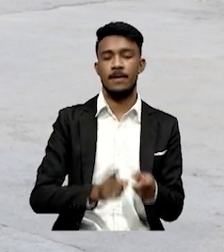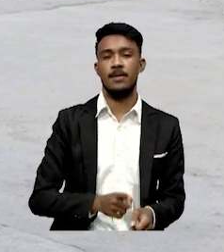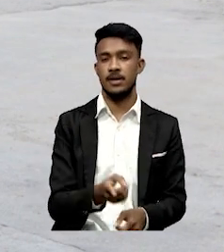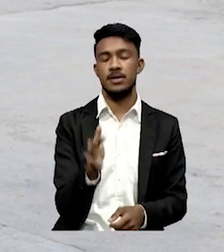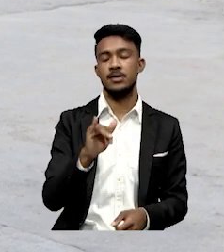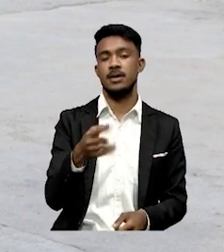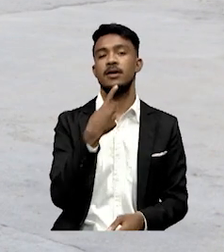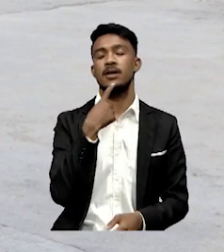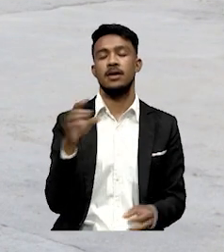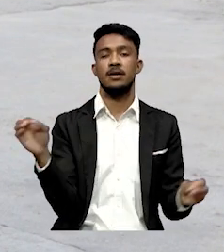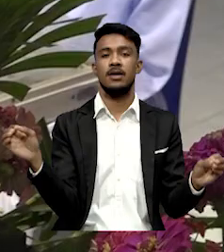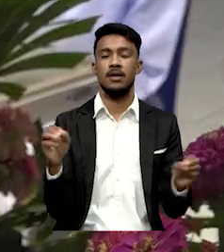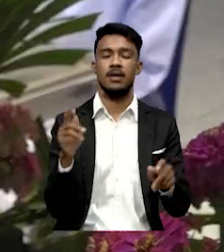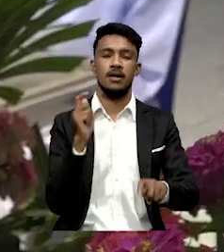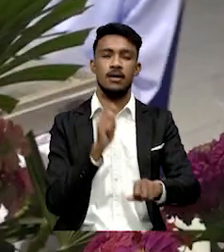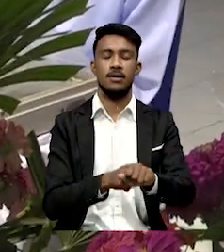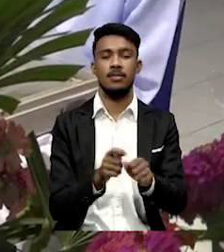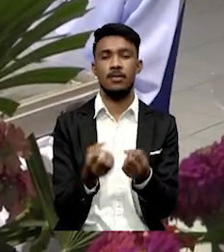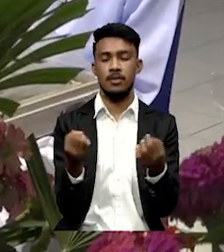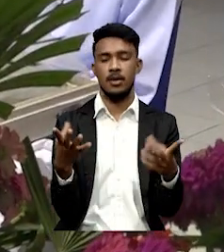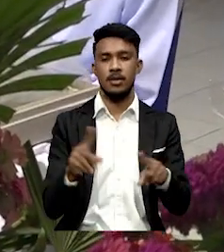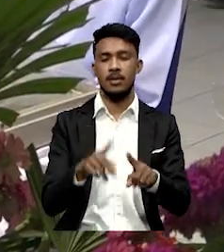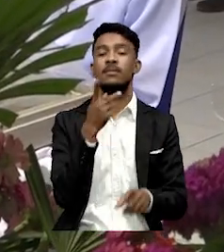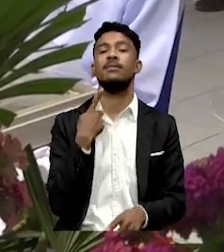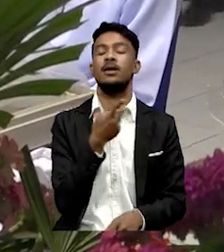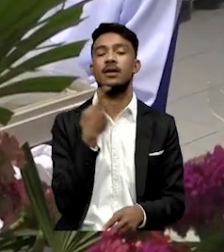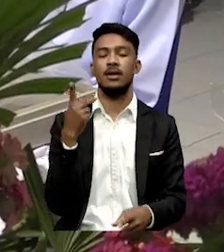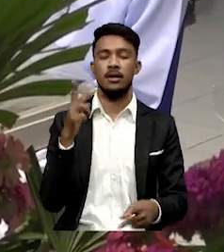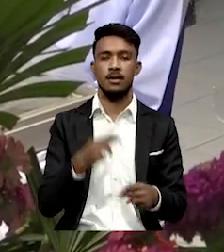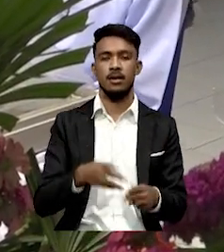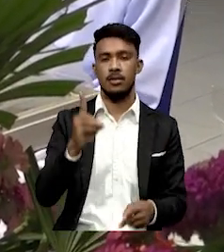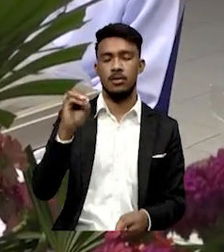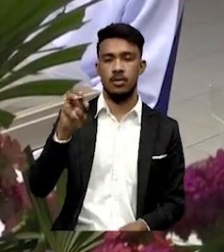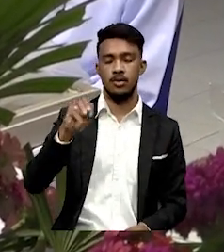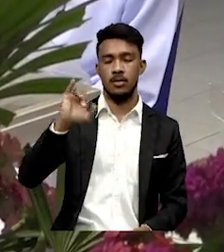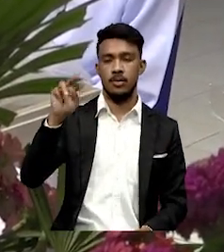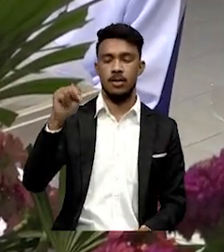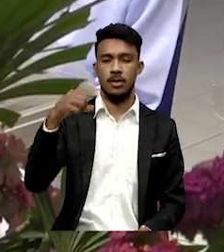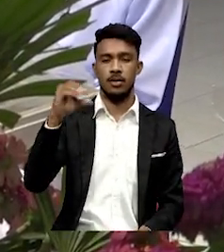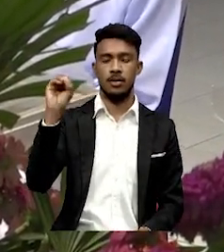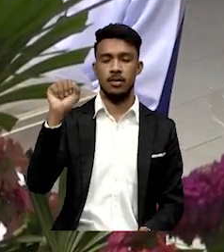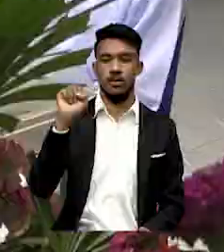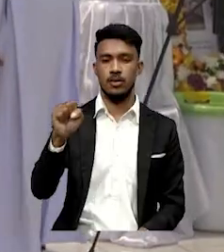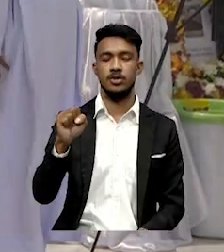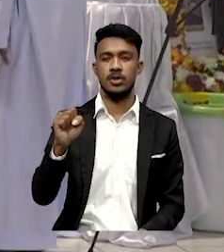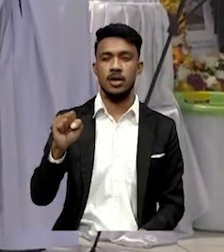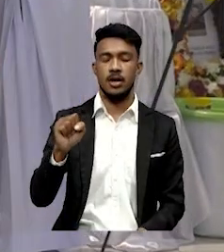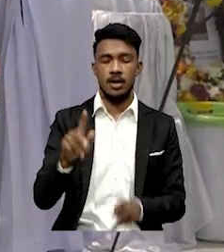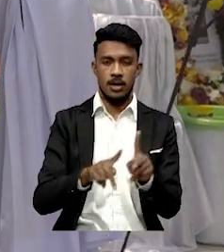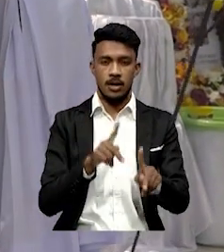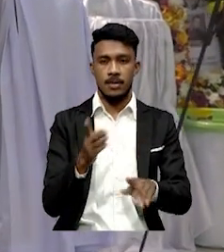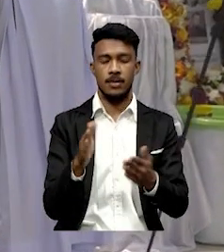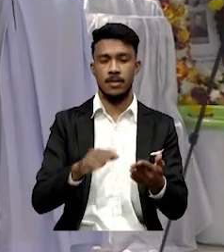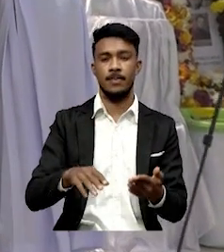dehan la dura tempo para Padre Domingos de Castro Ateten, mas bem conhecido Padre Baltazar, o